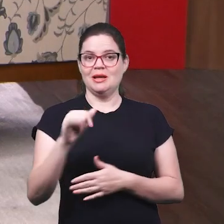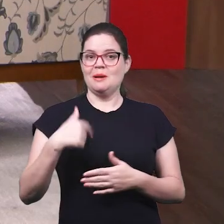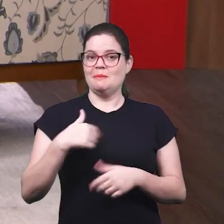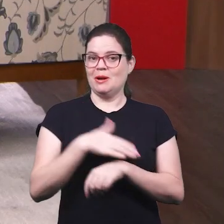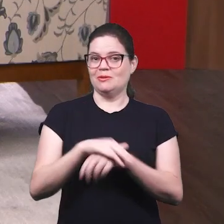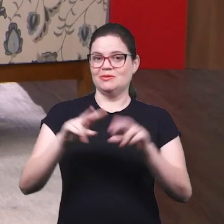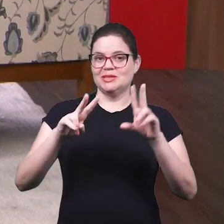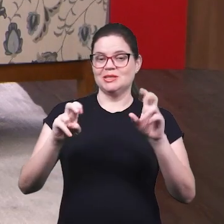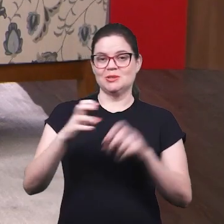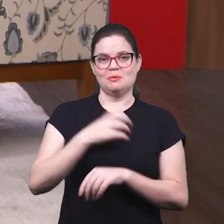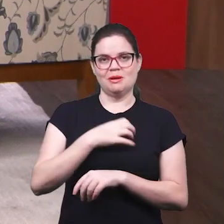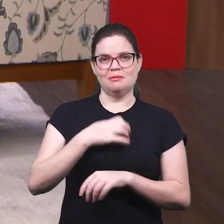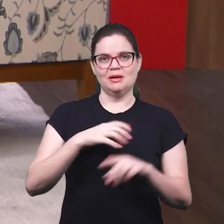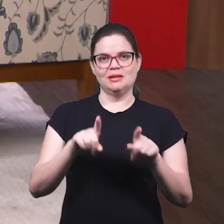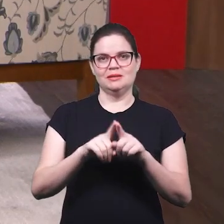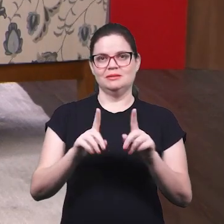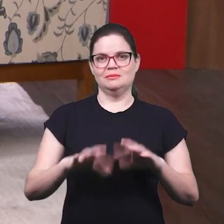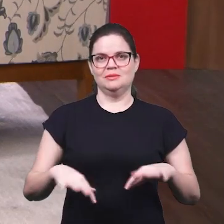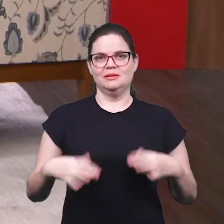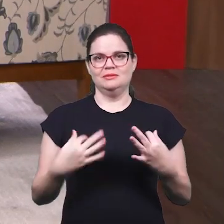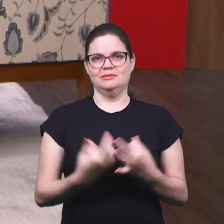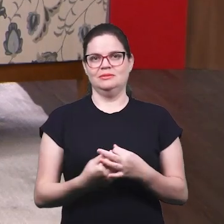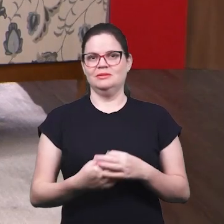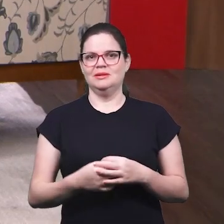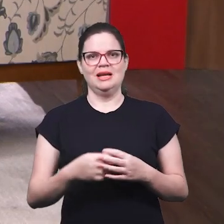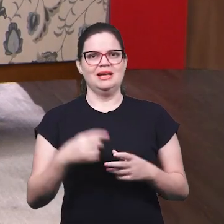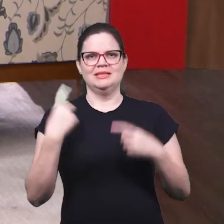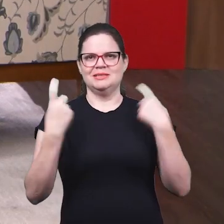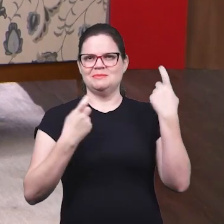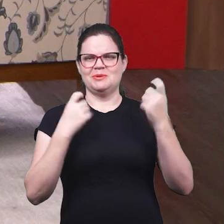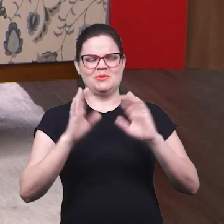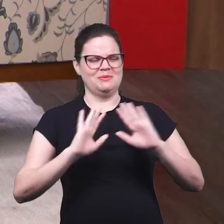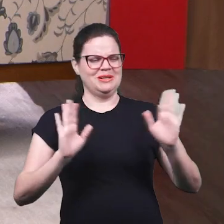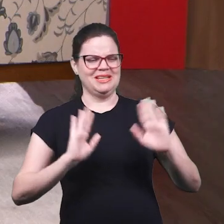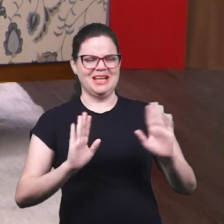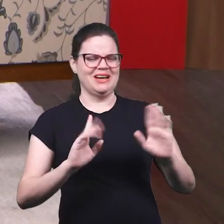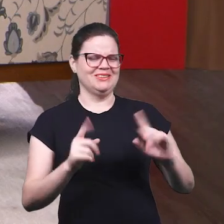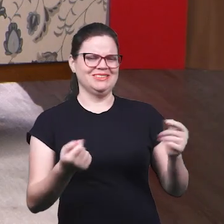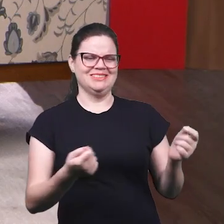um pouco da família, falar do negócio. Não cobro nada. Muito bom.